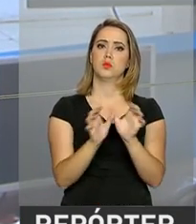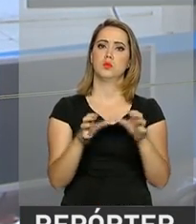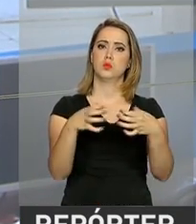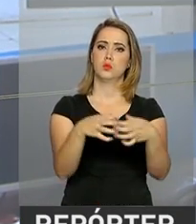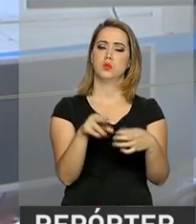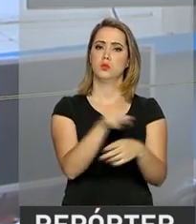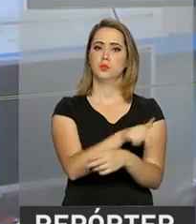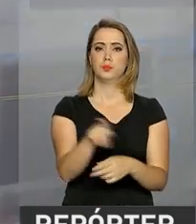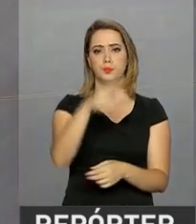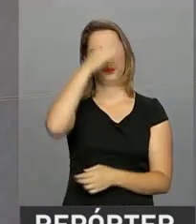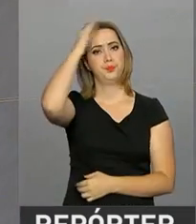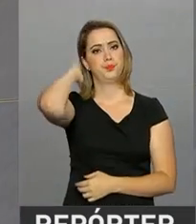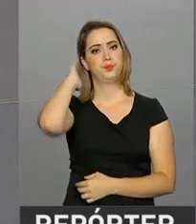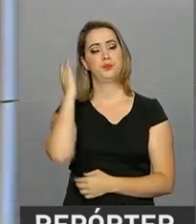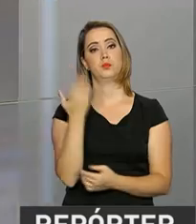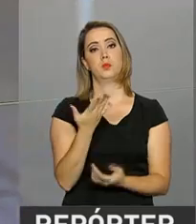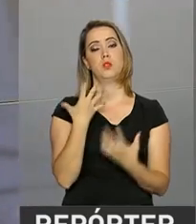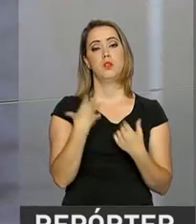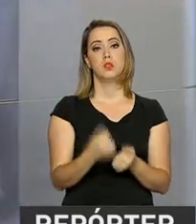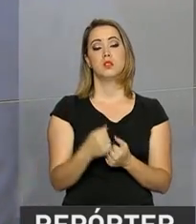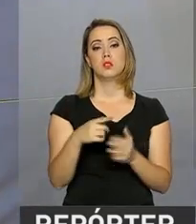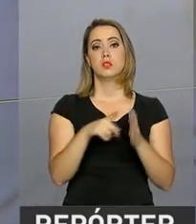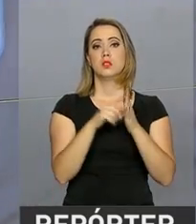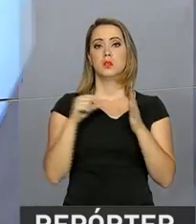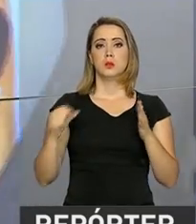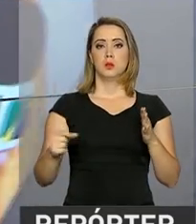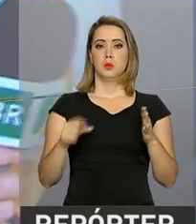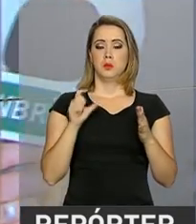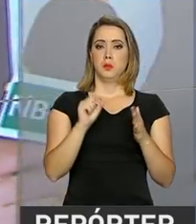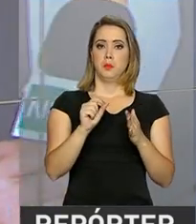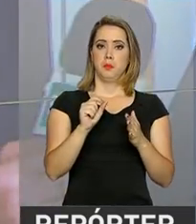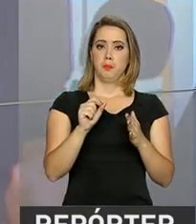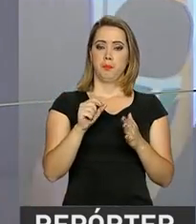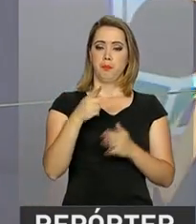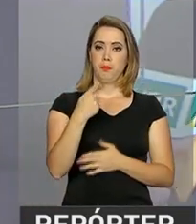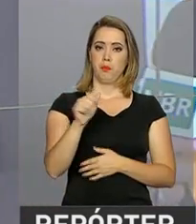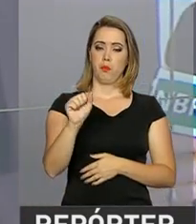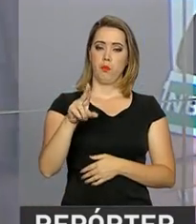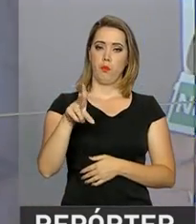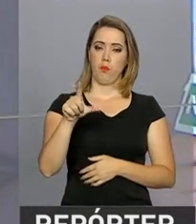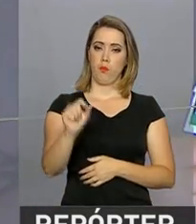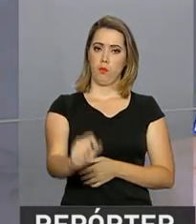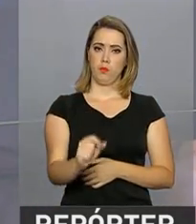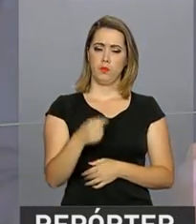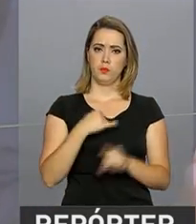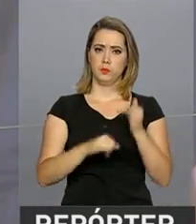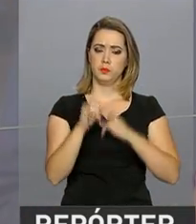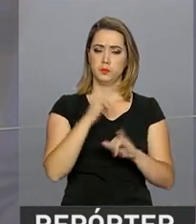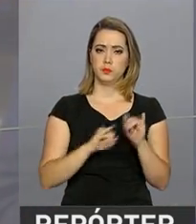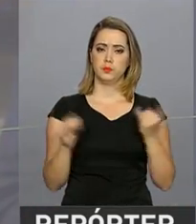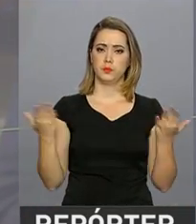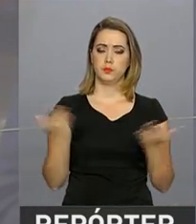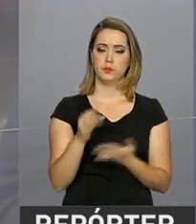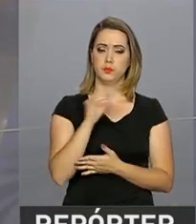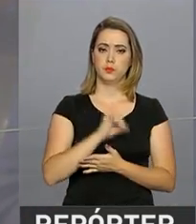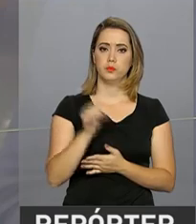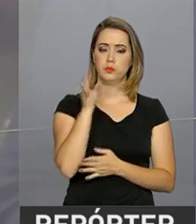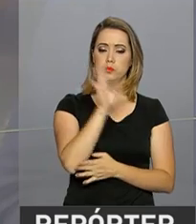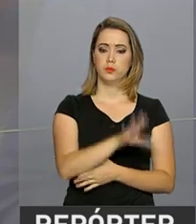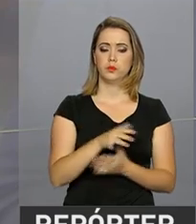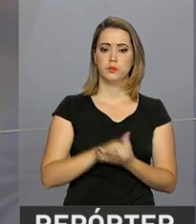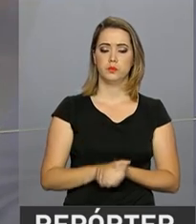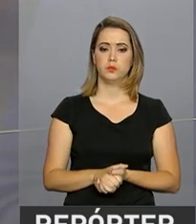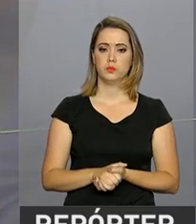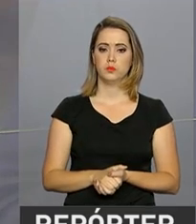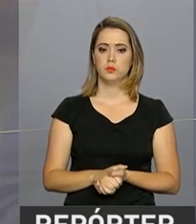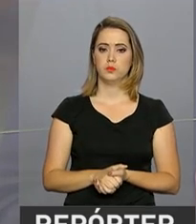governo nós vamos ao vivo ao Palácio do Planalto o repórter Paulo la sávia traz mais informações pra gente Olá Paulo Boa tarde Olá